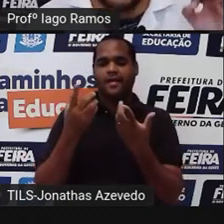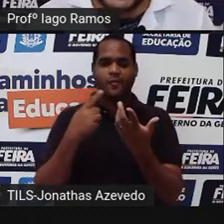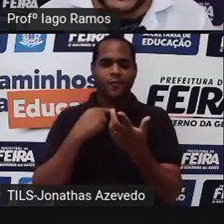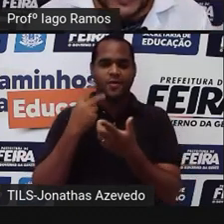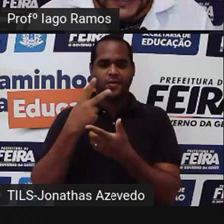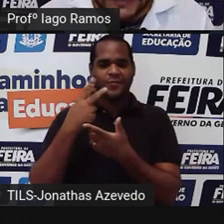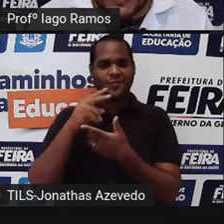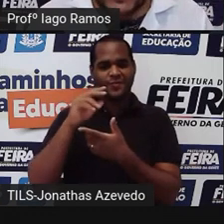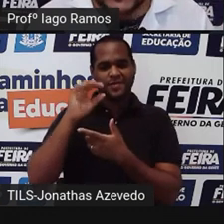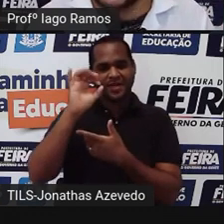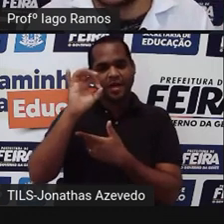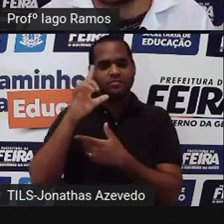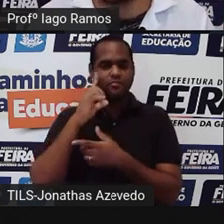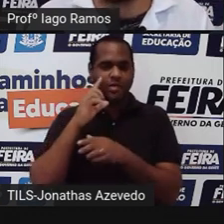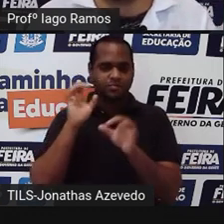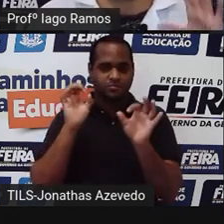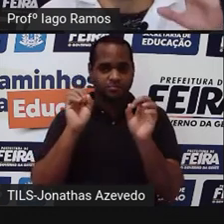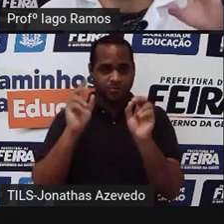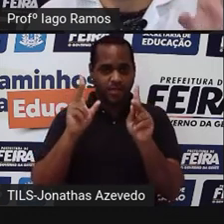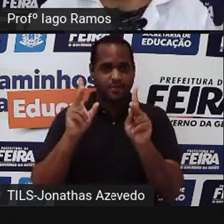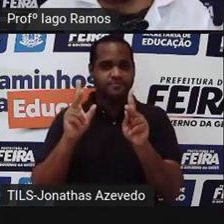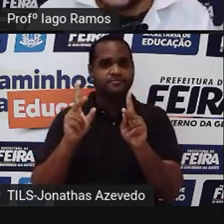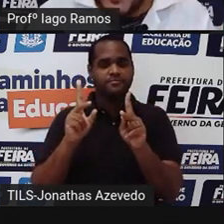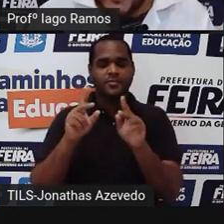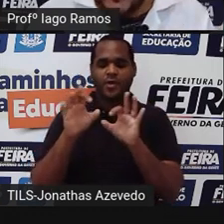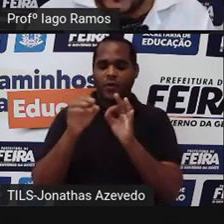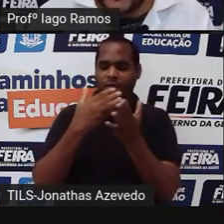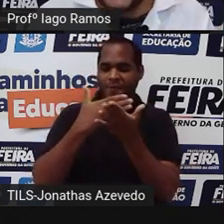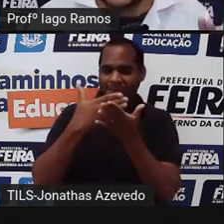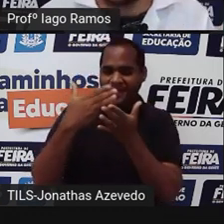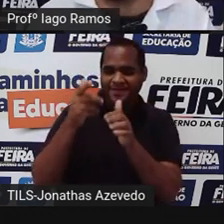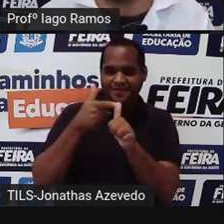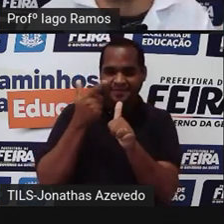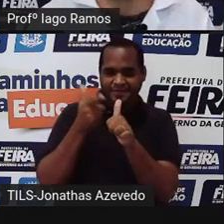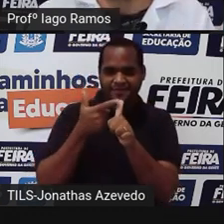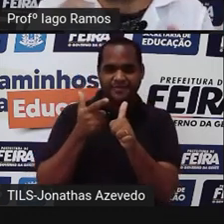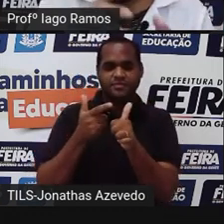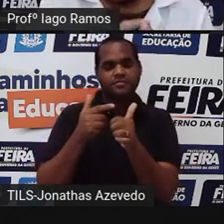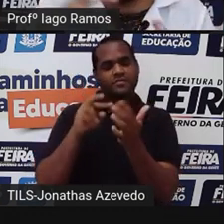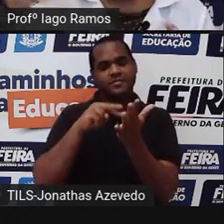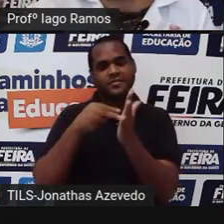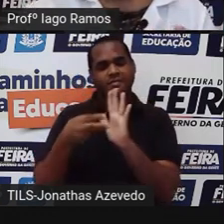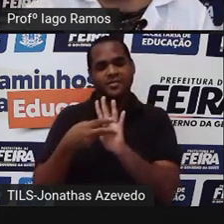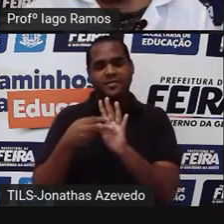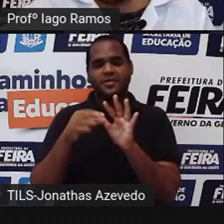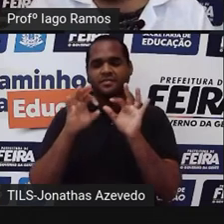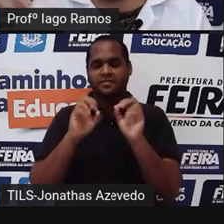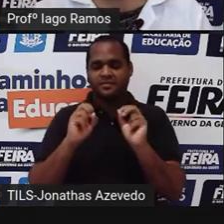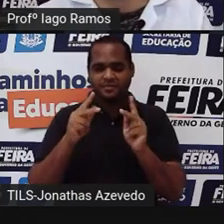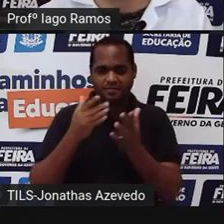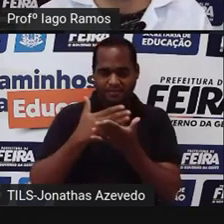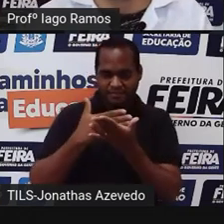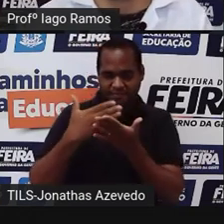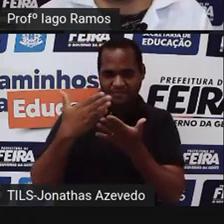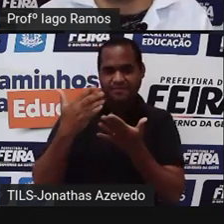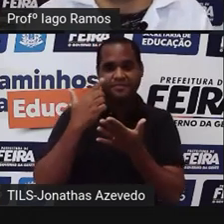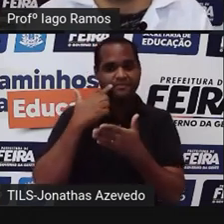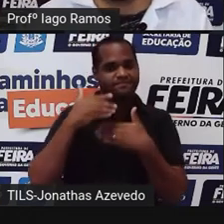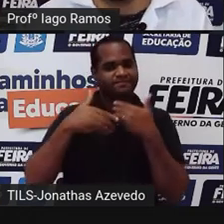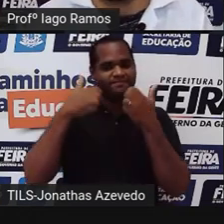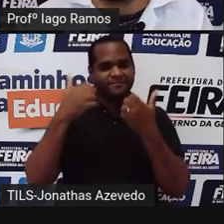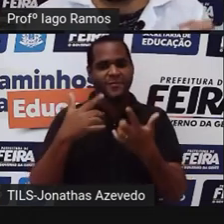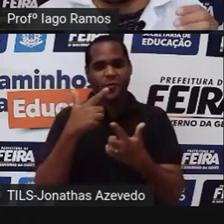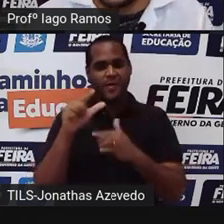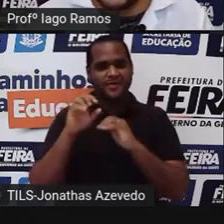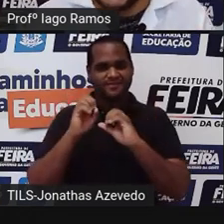completas, completas, tá? A gente vai começar. Significa que a gente vai dar continuidade nisso em outra aula,